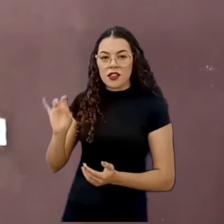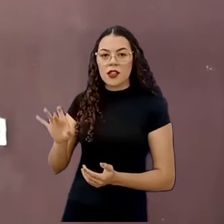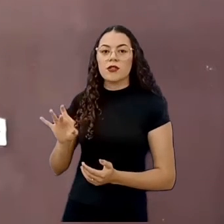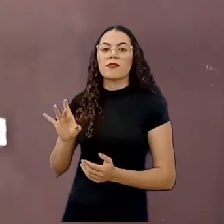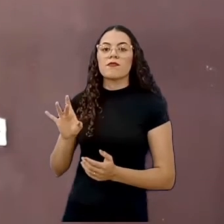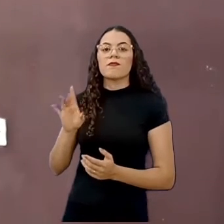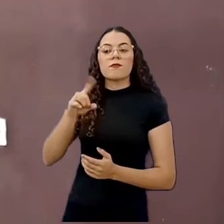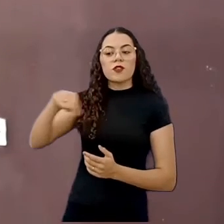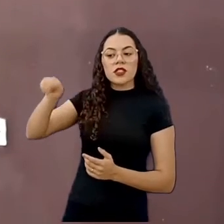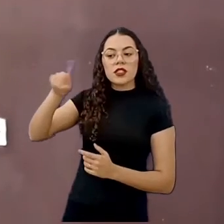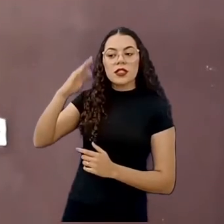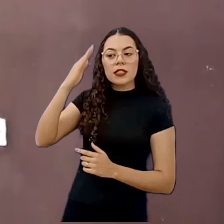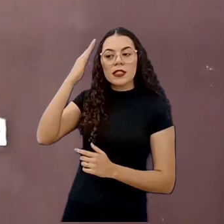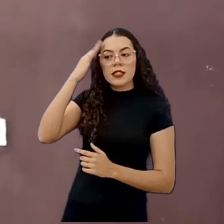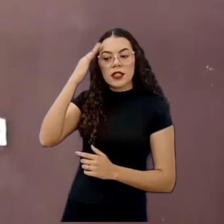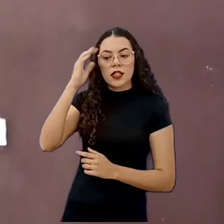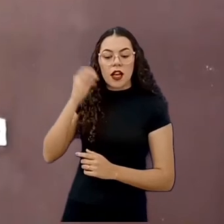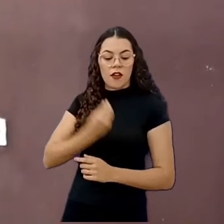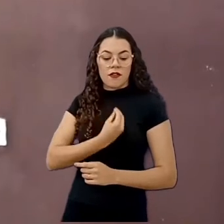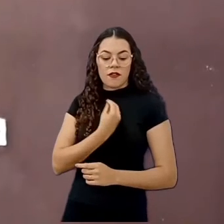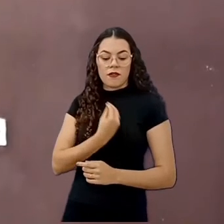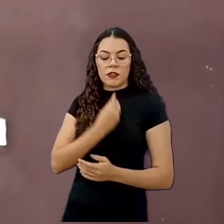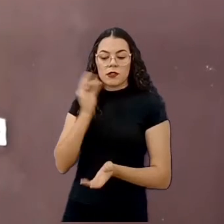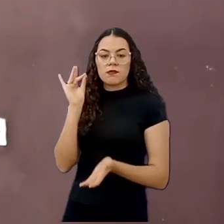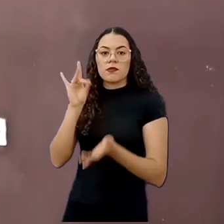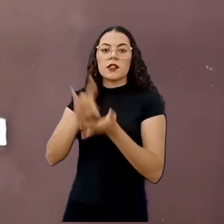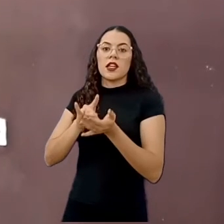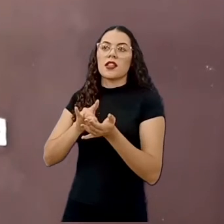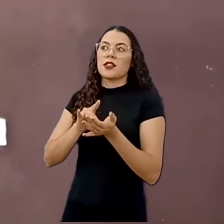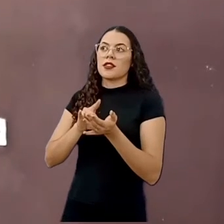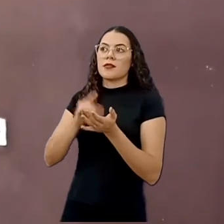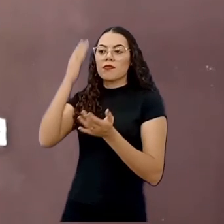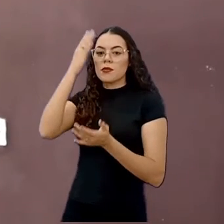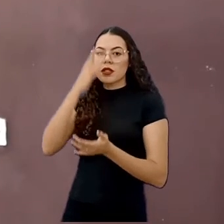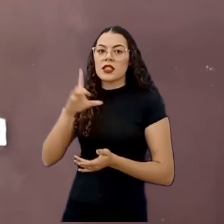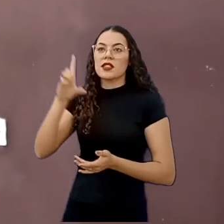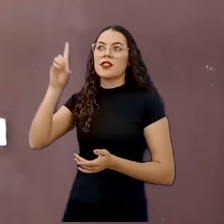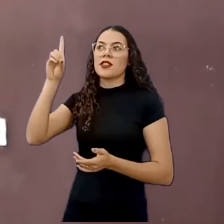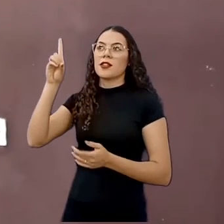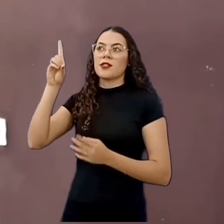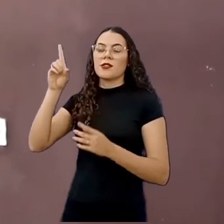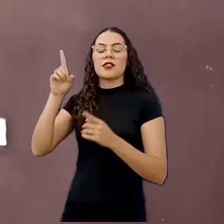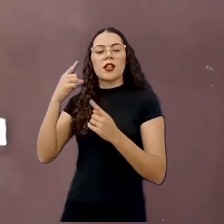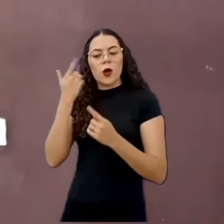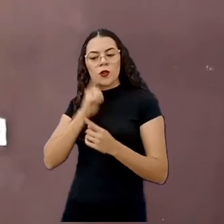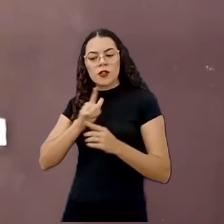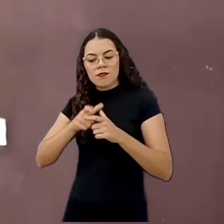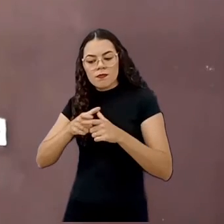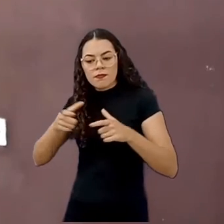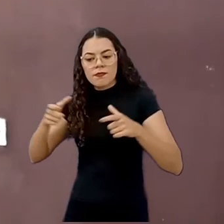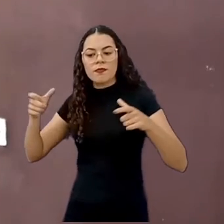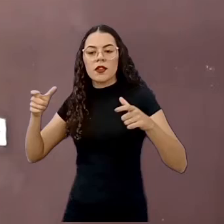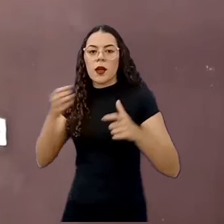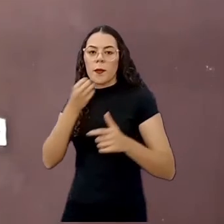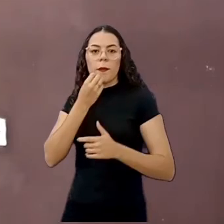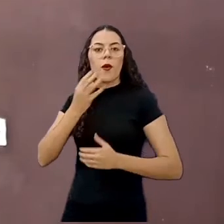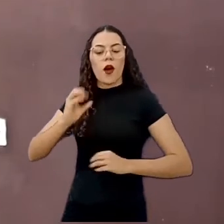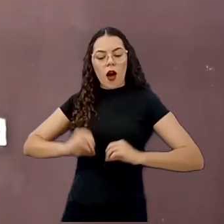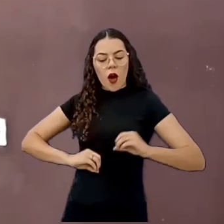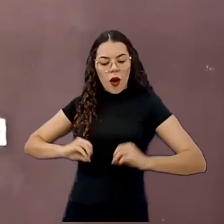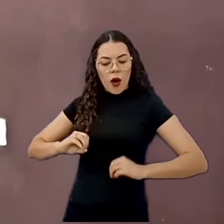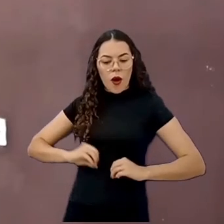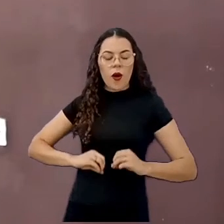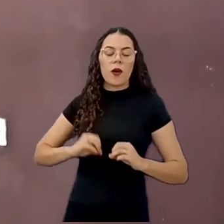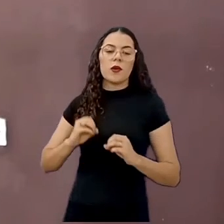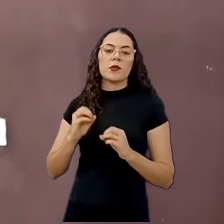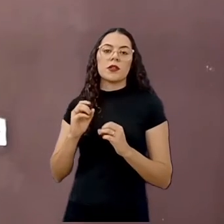partir do momento que vocês tiverem uma vida digna do Senhor e conseguirem crescer em boa obra, produzir